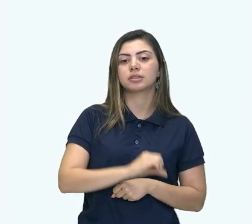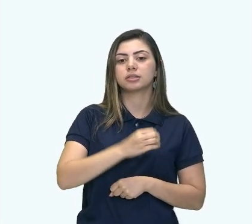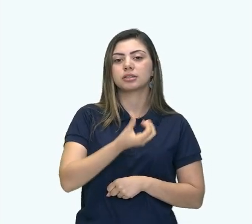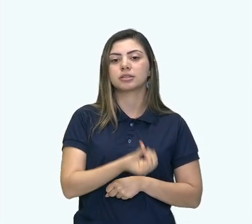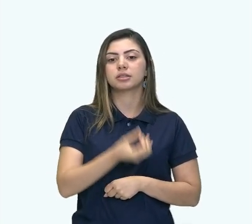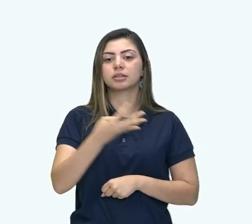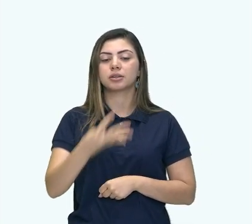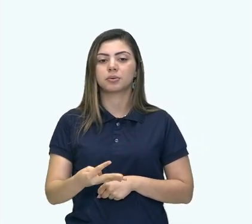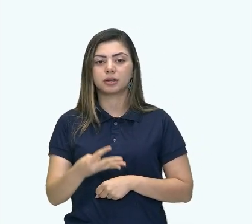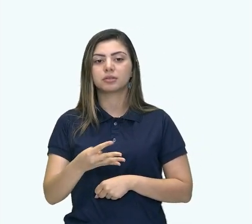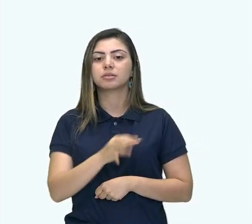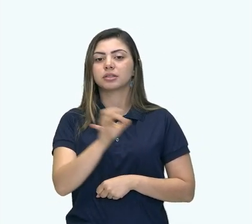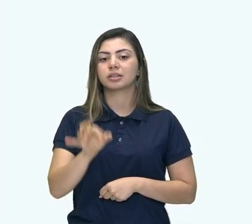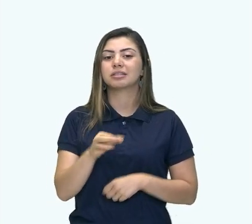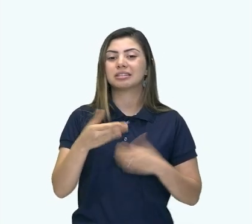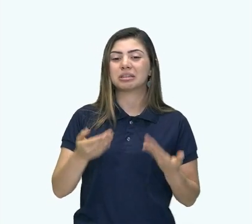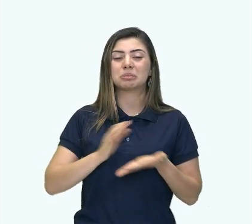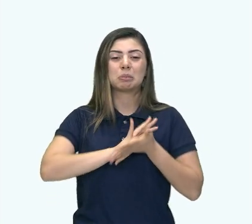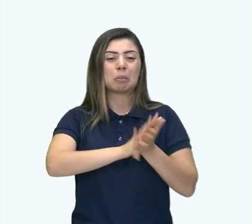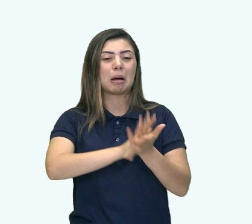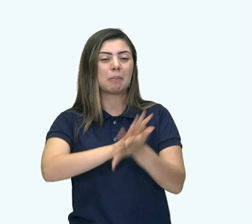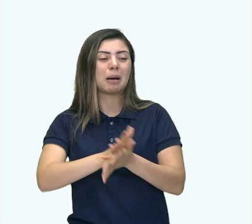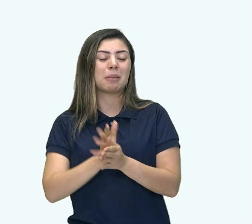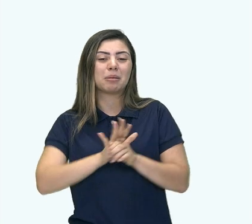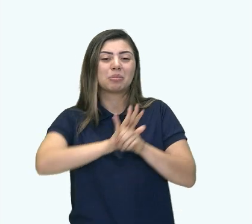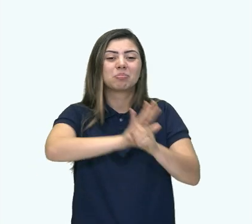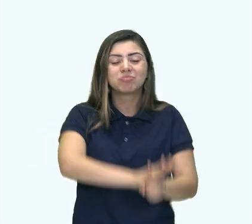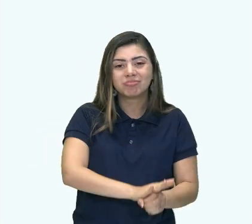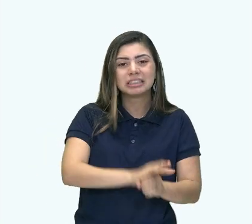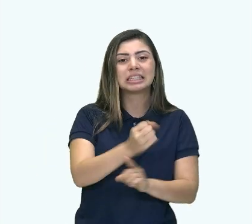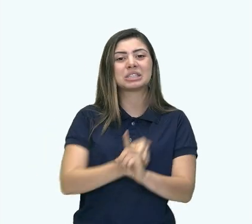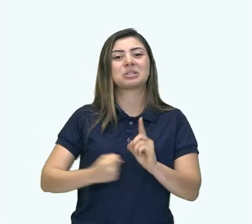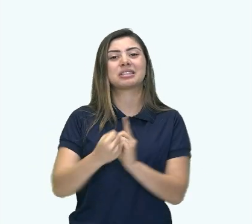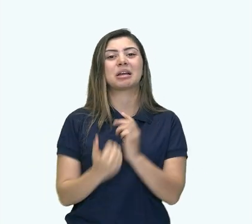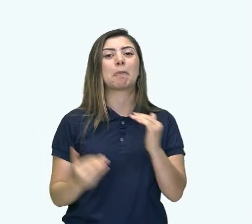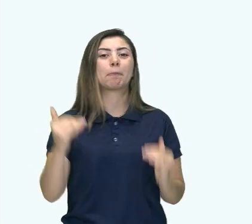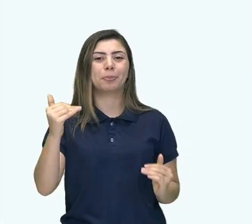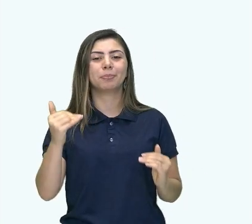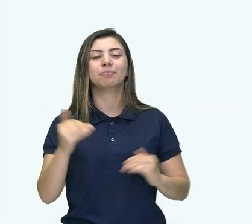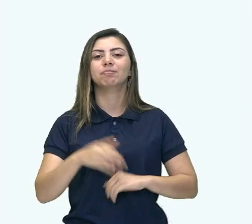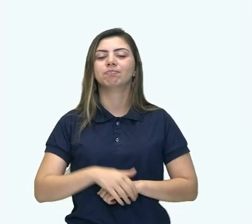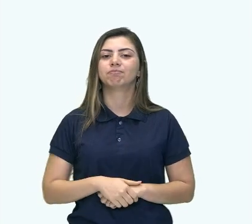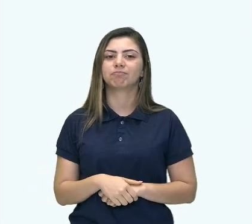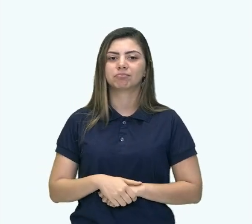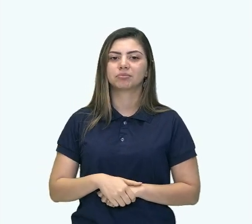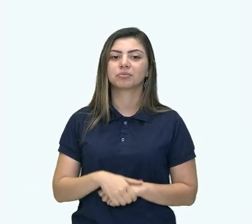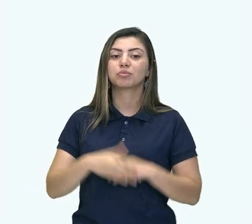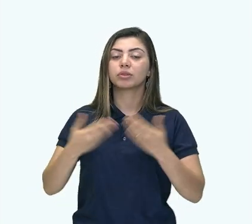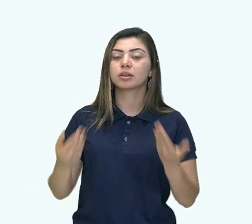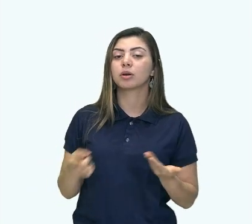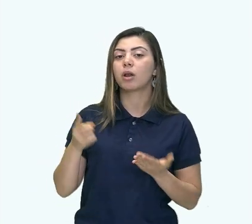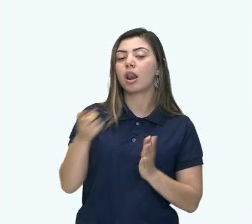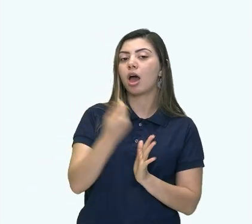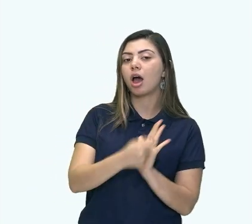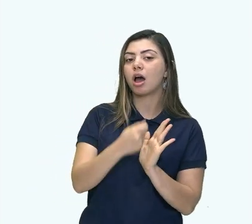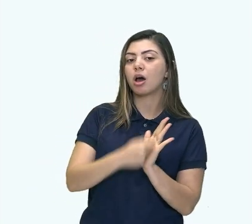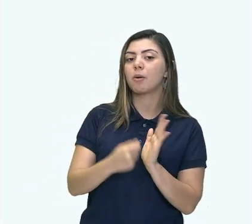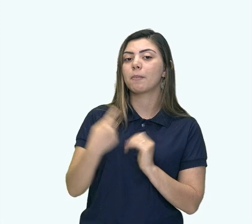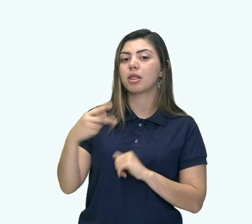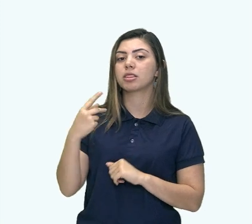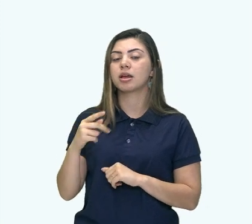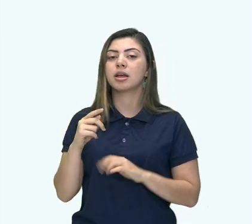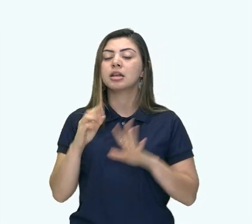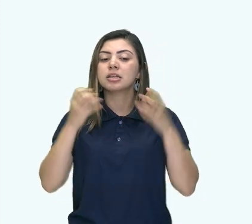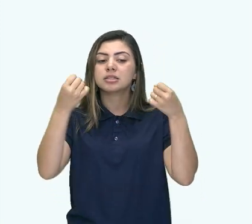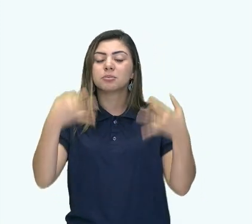por censura, repressão e desigualdade social. Então, a sua obra reflete o clima de tensão